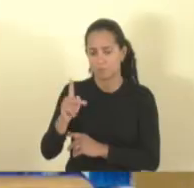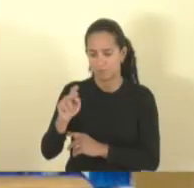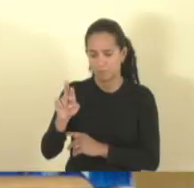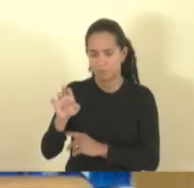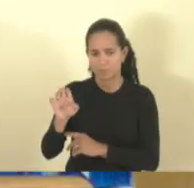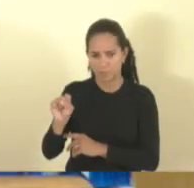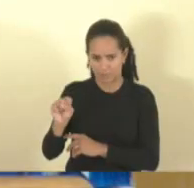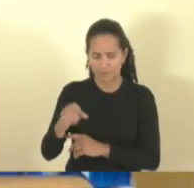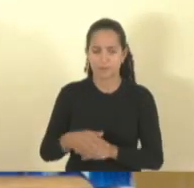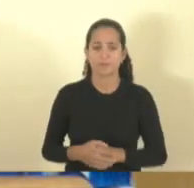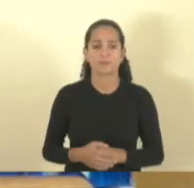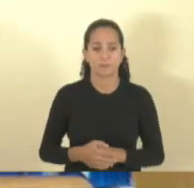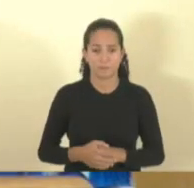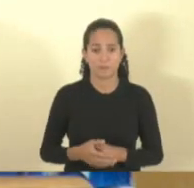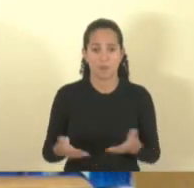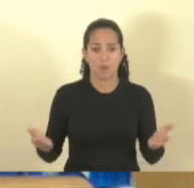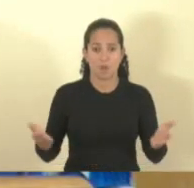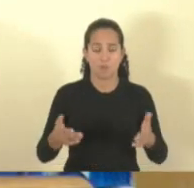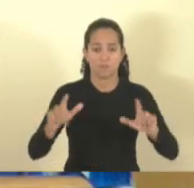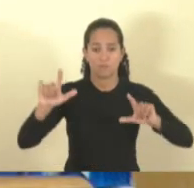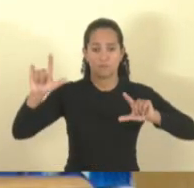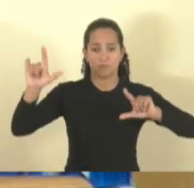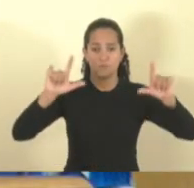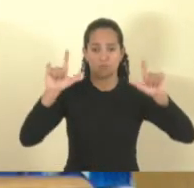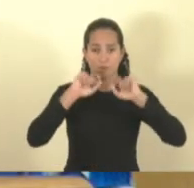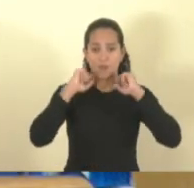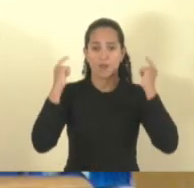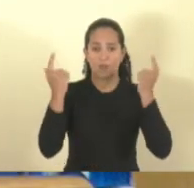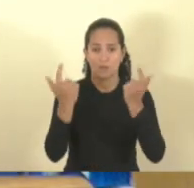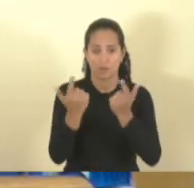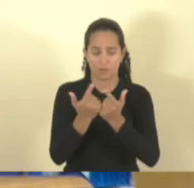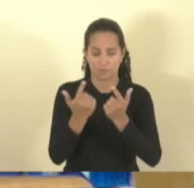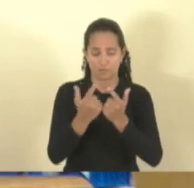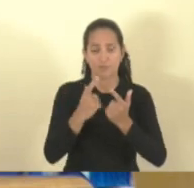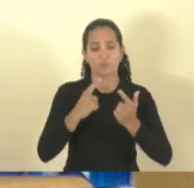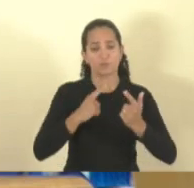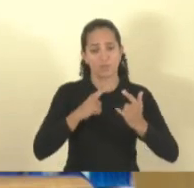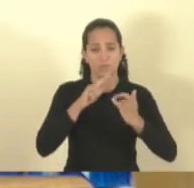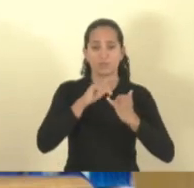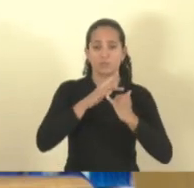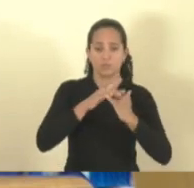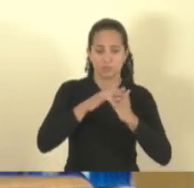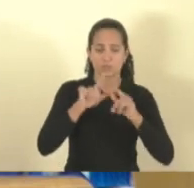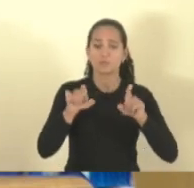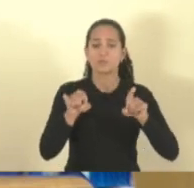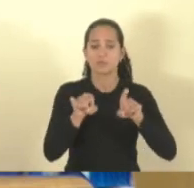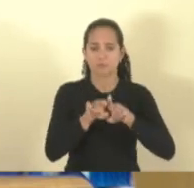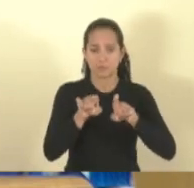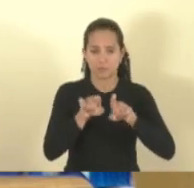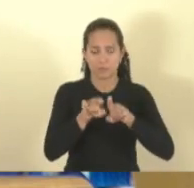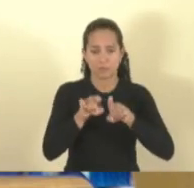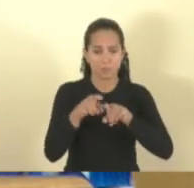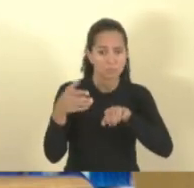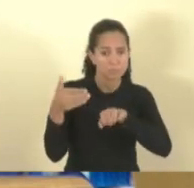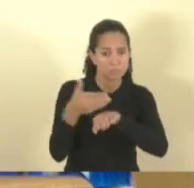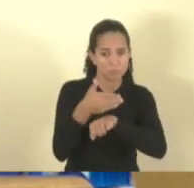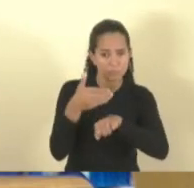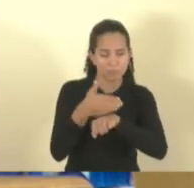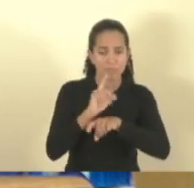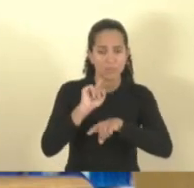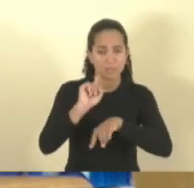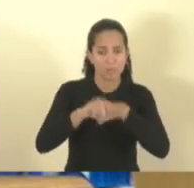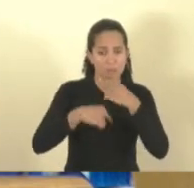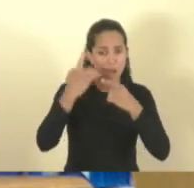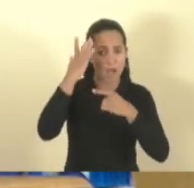Informo que esta sessão está sendo transmitida ao vivo pela TV Alis nos canais abertos, digitais e YouTube. As fotos do evento estarão disponíveis